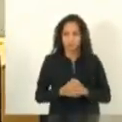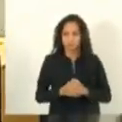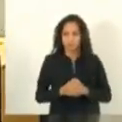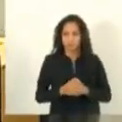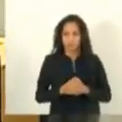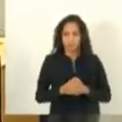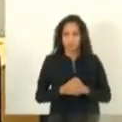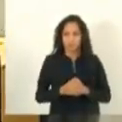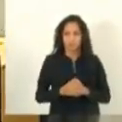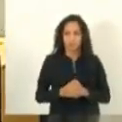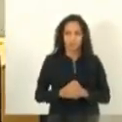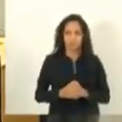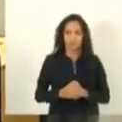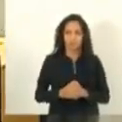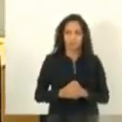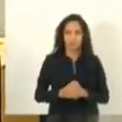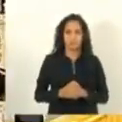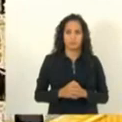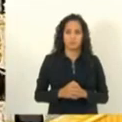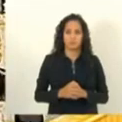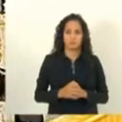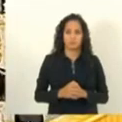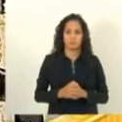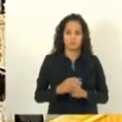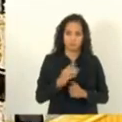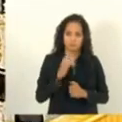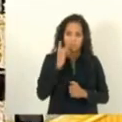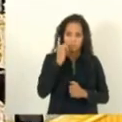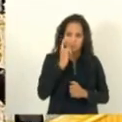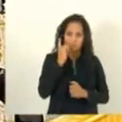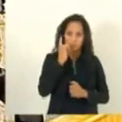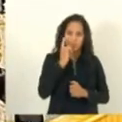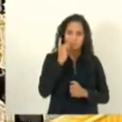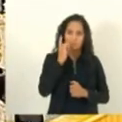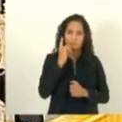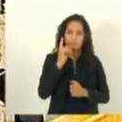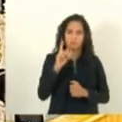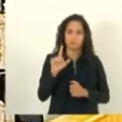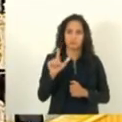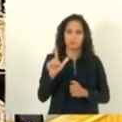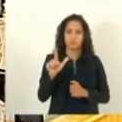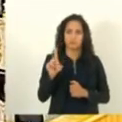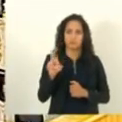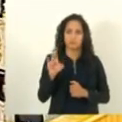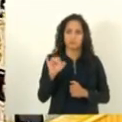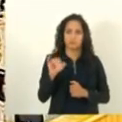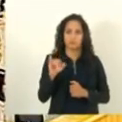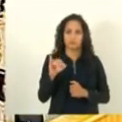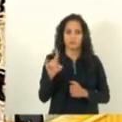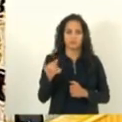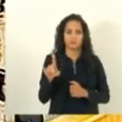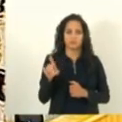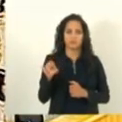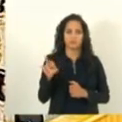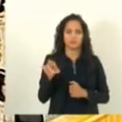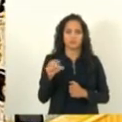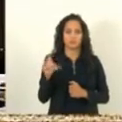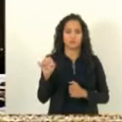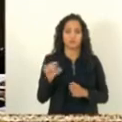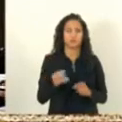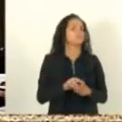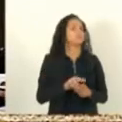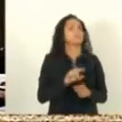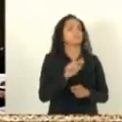Luciano não votou ainda não, cadê Luciano Machado? Deputado Luiz Durão, para votação. Luciano. Luciano.